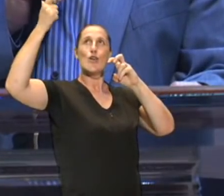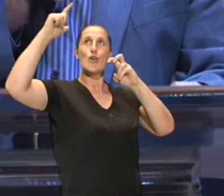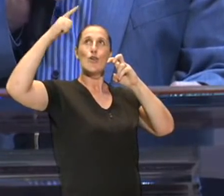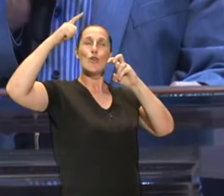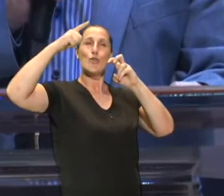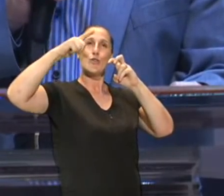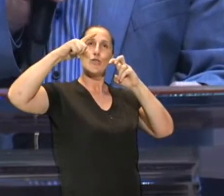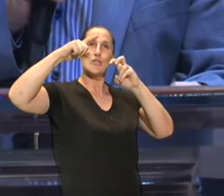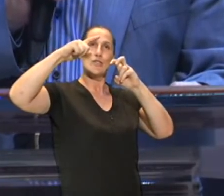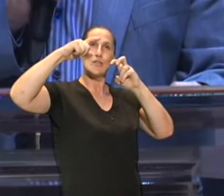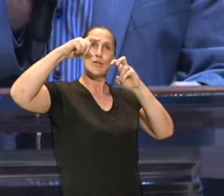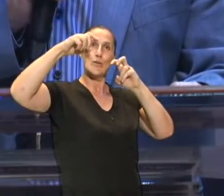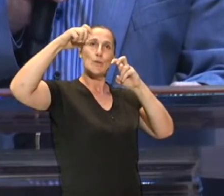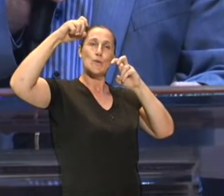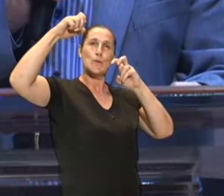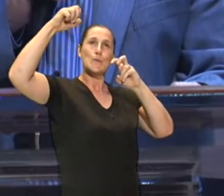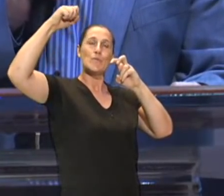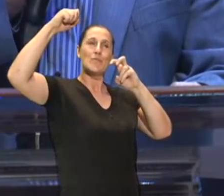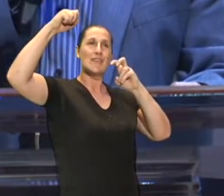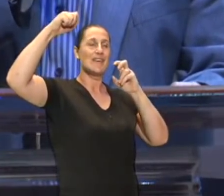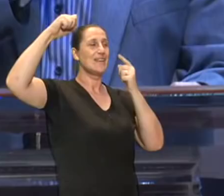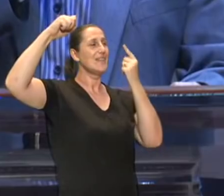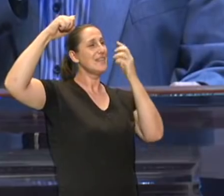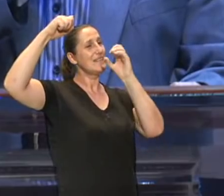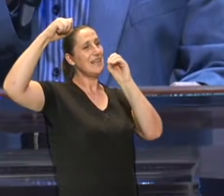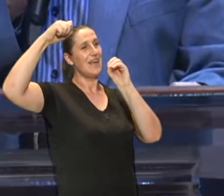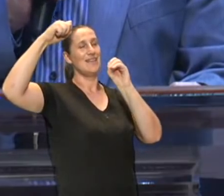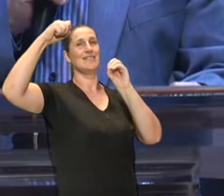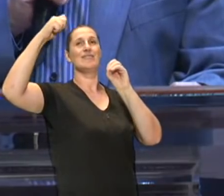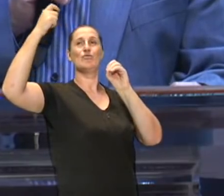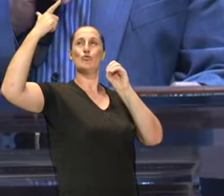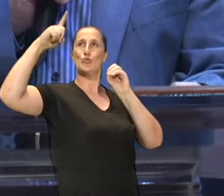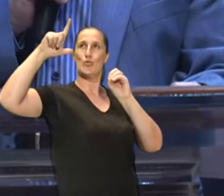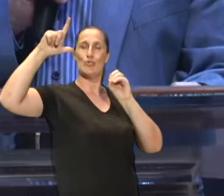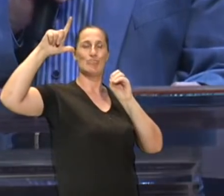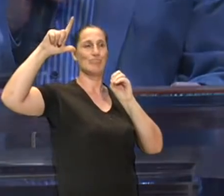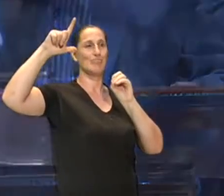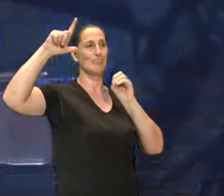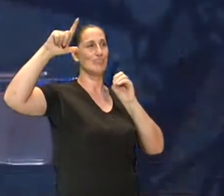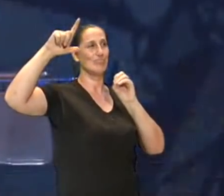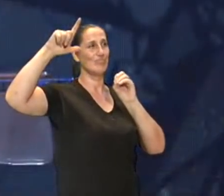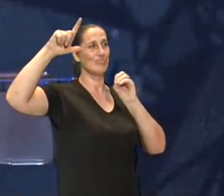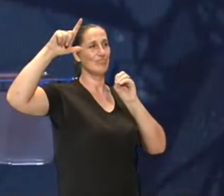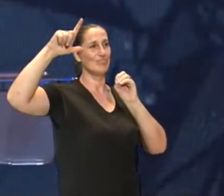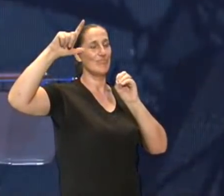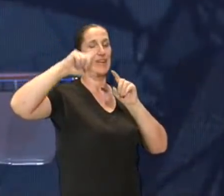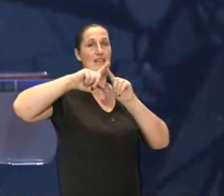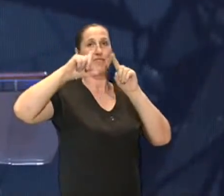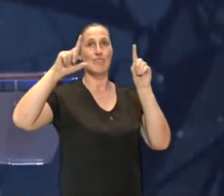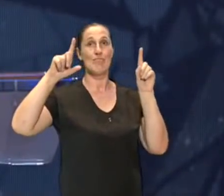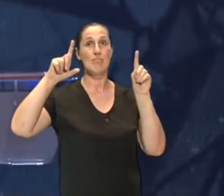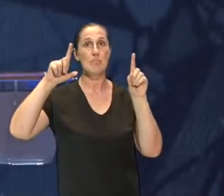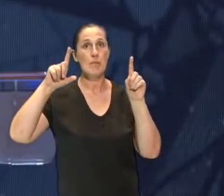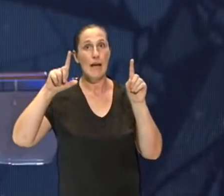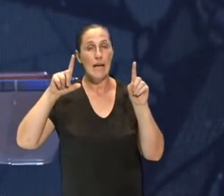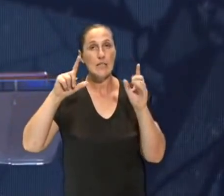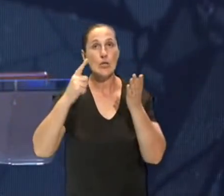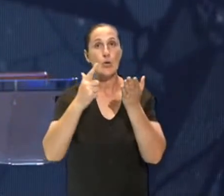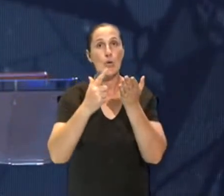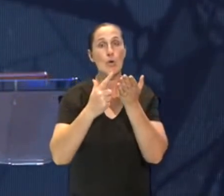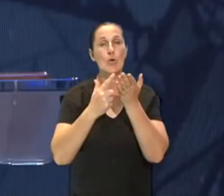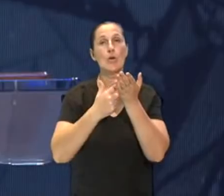retrocedeu os 10 degraus que tinha avançado. Mas o livro de Reis nos